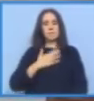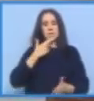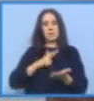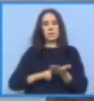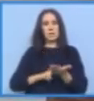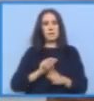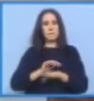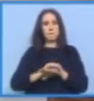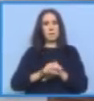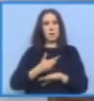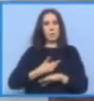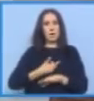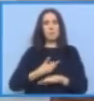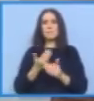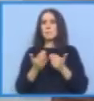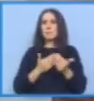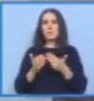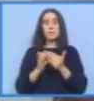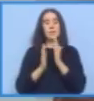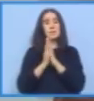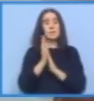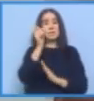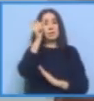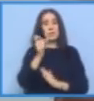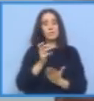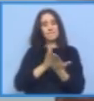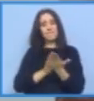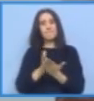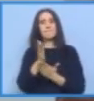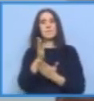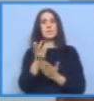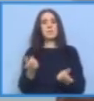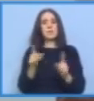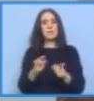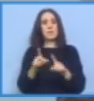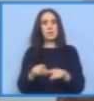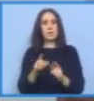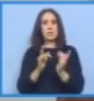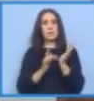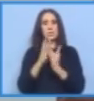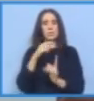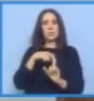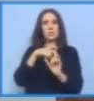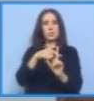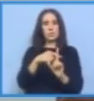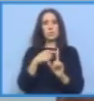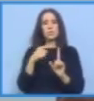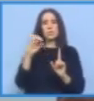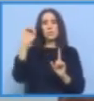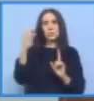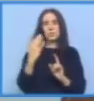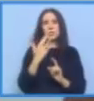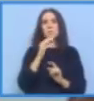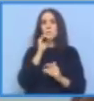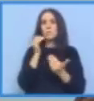de pecado, este Deus persiste em recriar-me à luz da cruz de Cristo, da sua morte e da sua ressurreição.